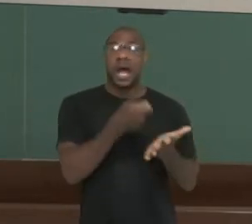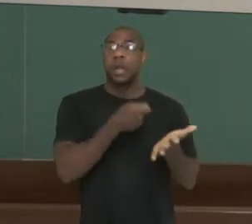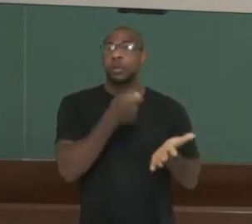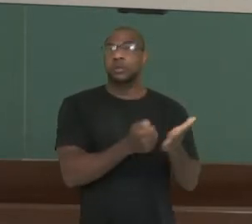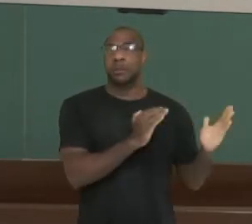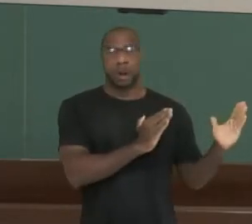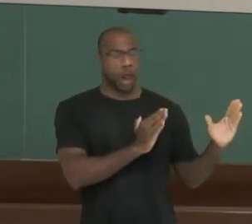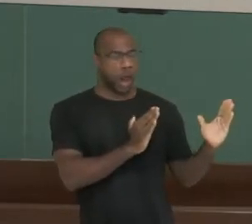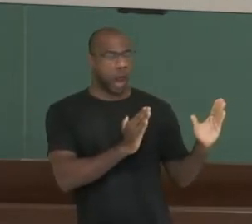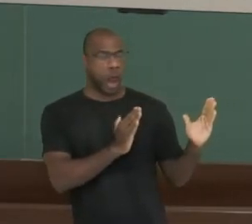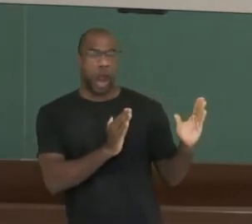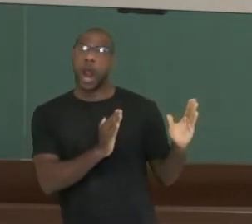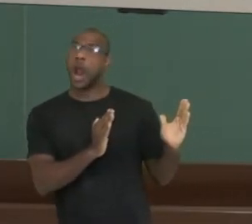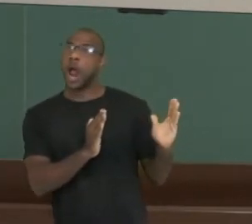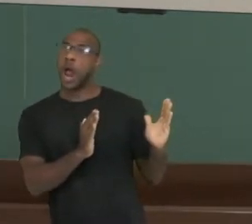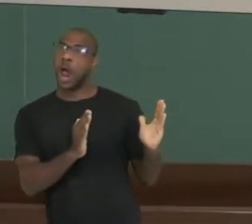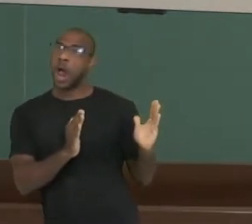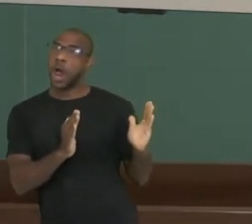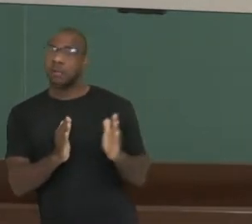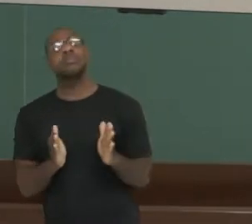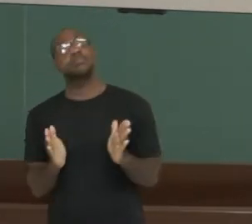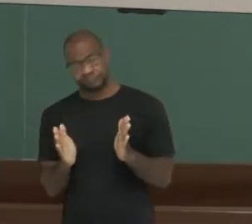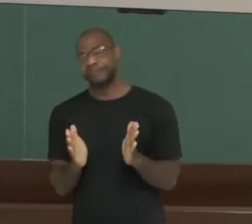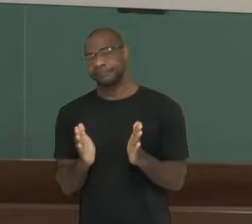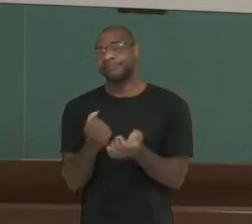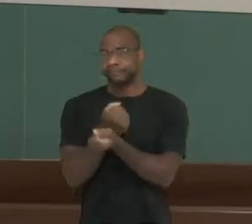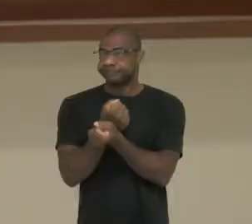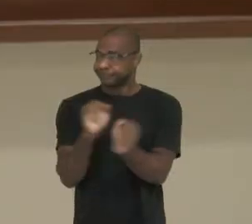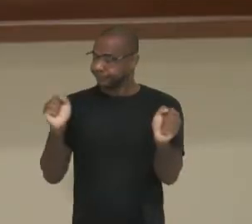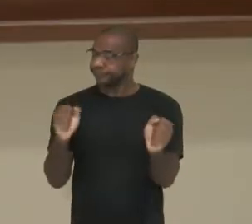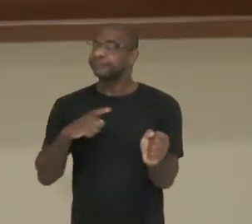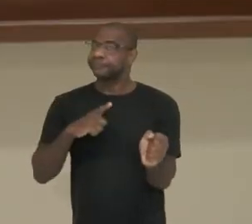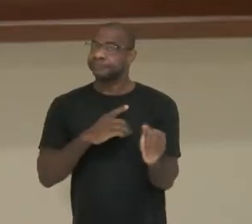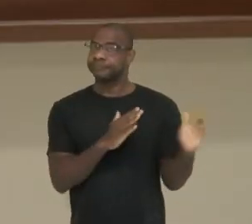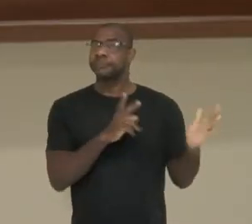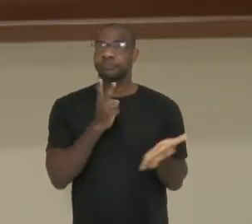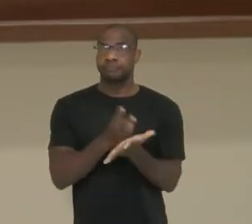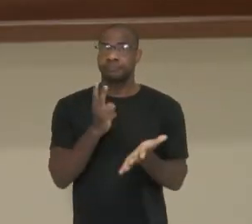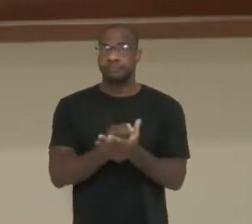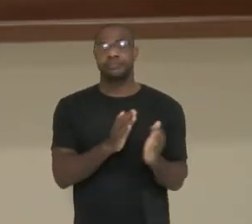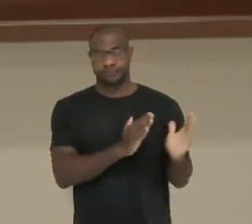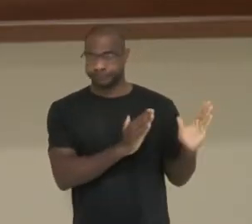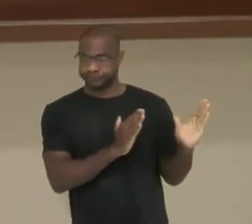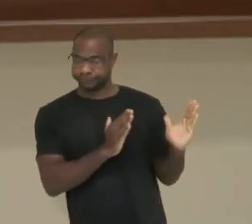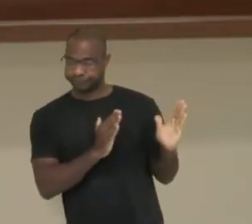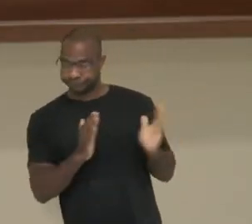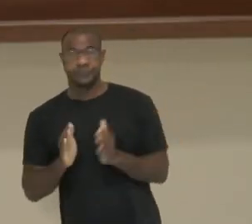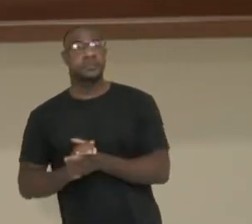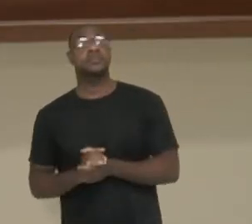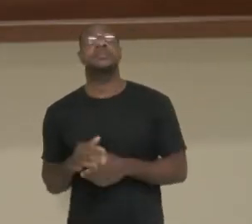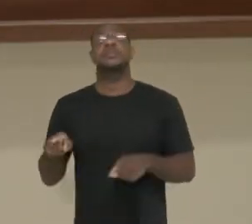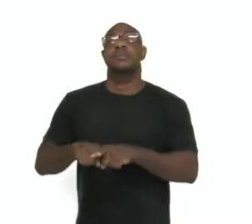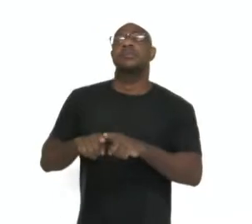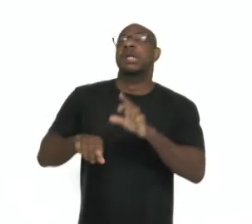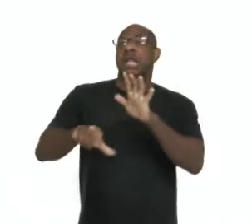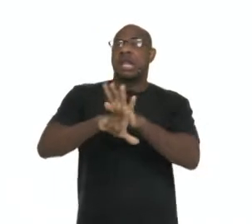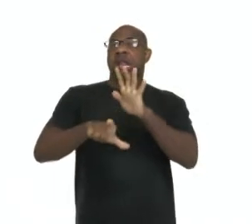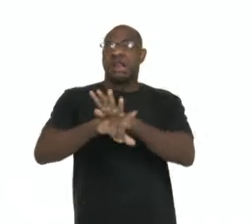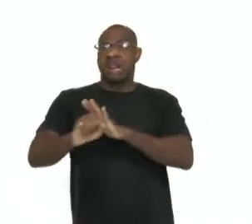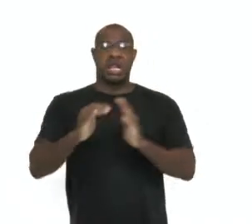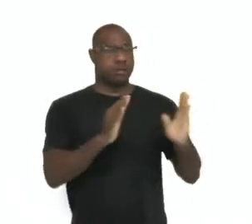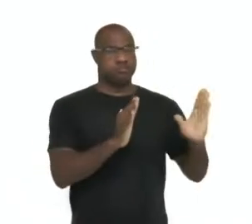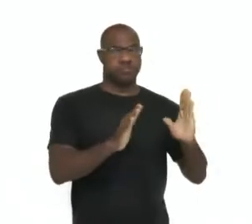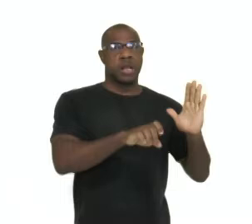muito maior, né? A luta pela abolição. A construção de leis que gradualmente iam dando